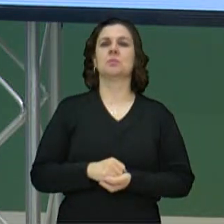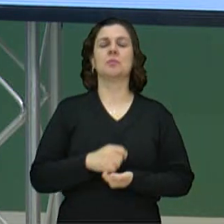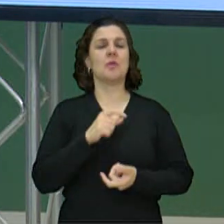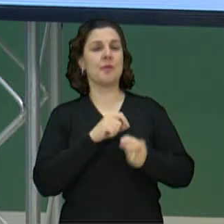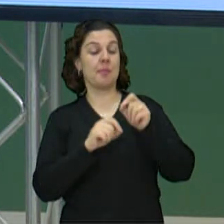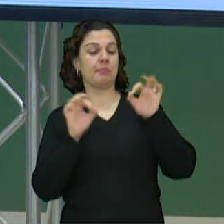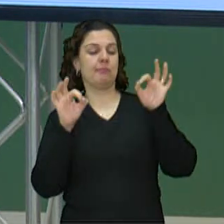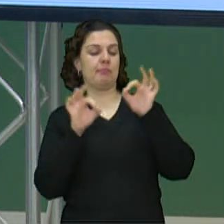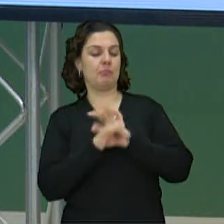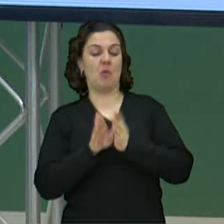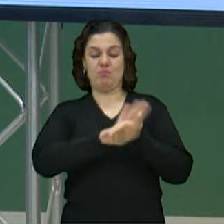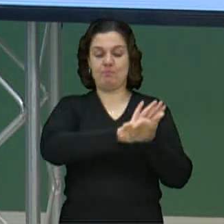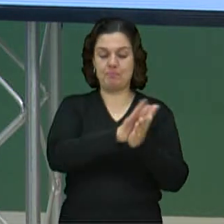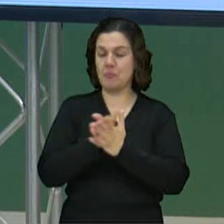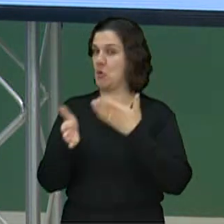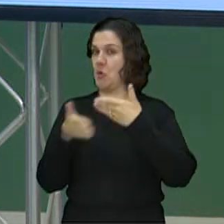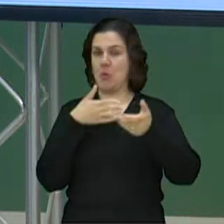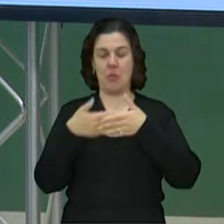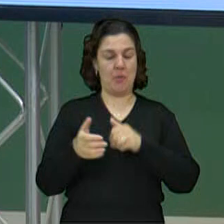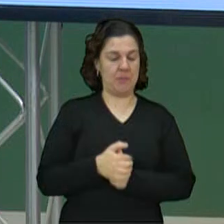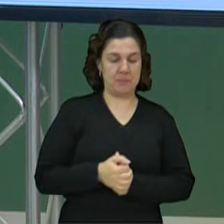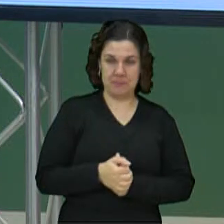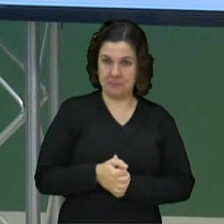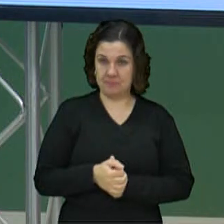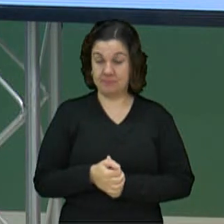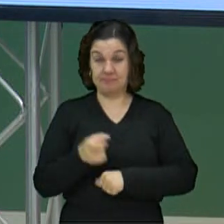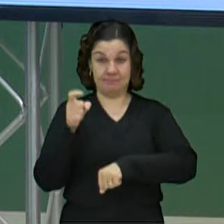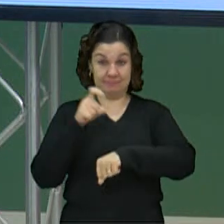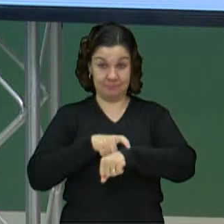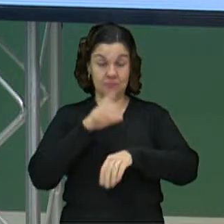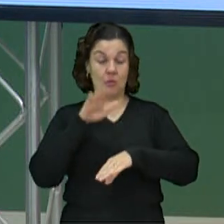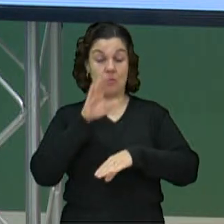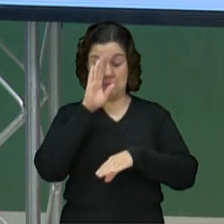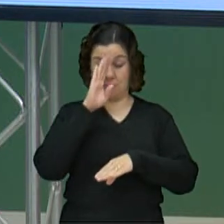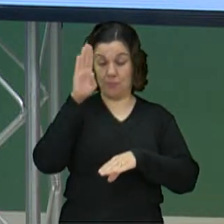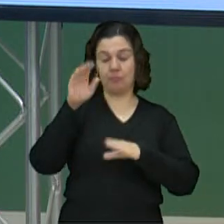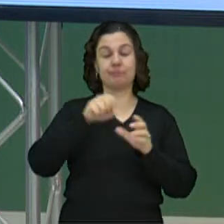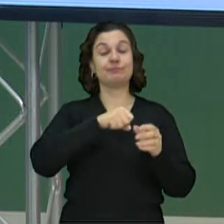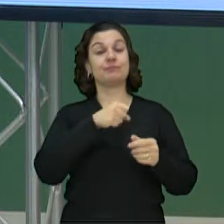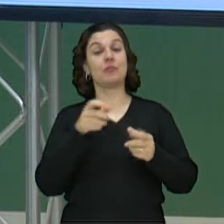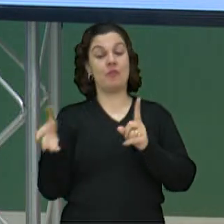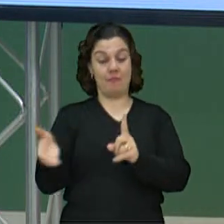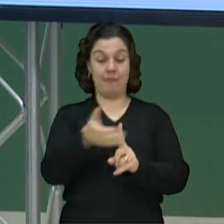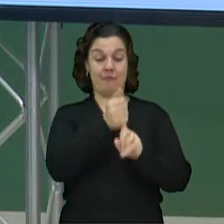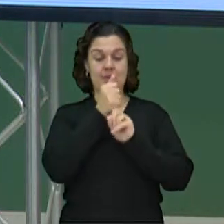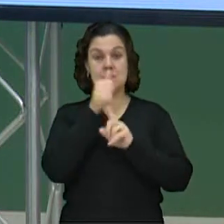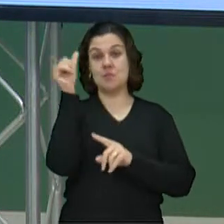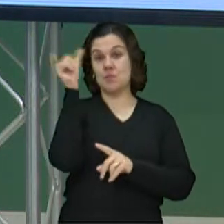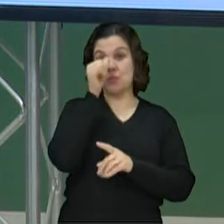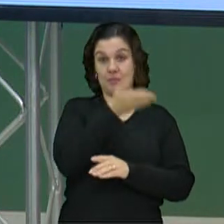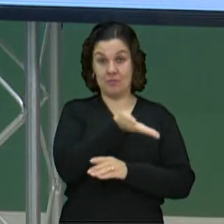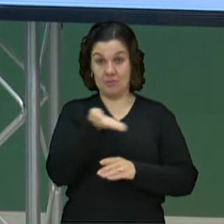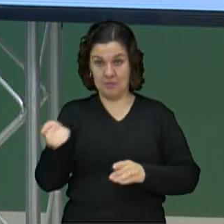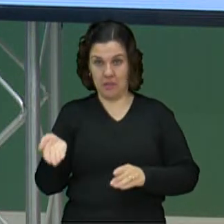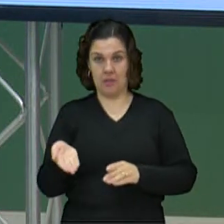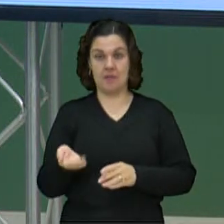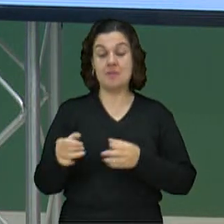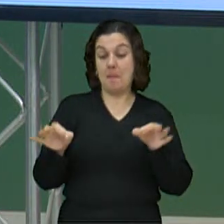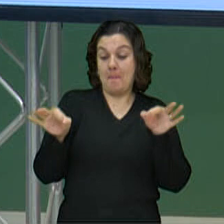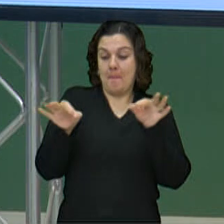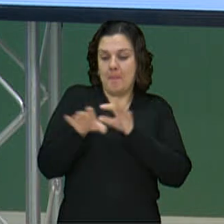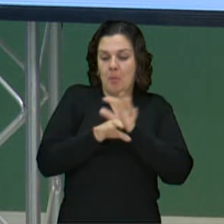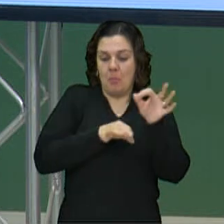está pronto para combater a qualquer momento. E esse é um dos elementos do fascismo na Itália, então, essa